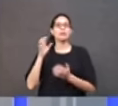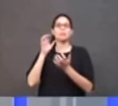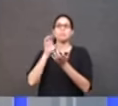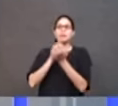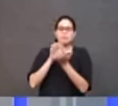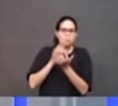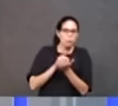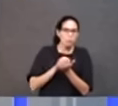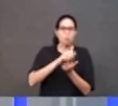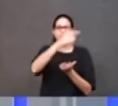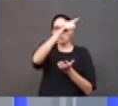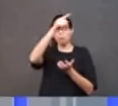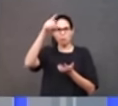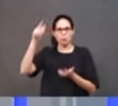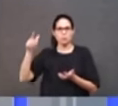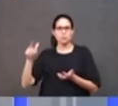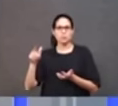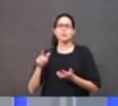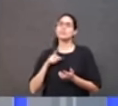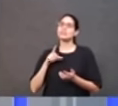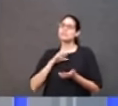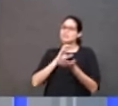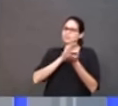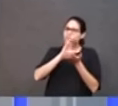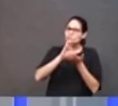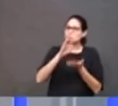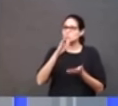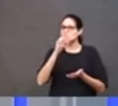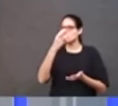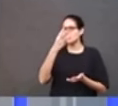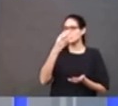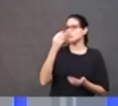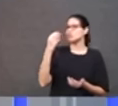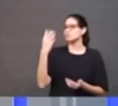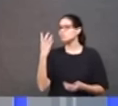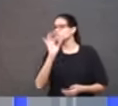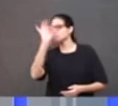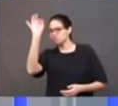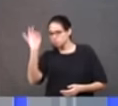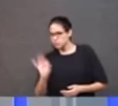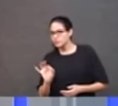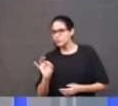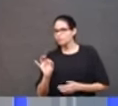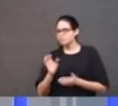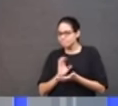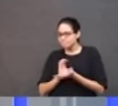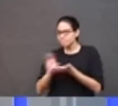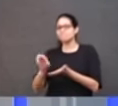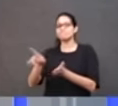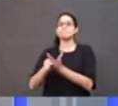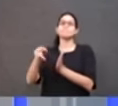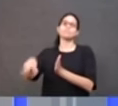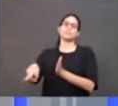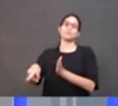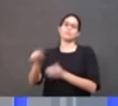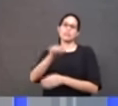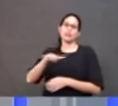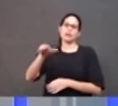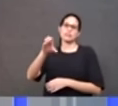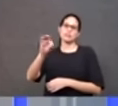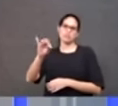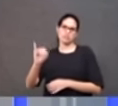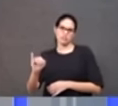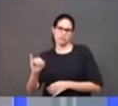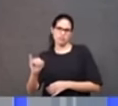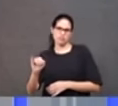outras, investem em torno de 3 a 4% dos seus orçamentos na área de tecnologia de informação. Nós investimos